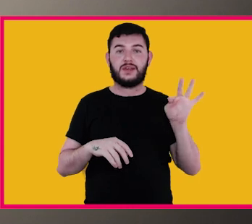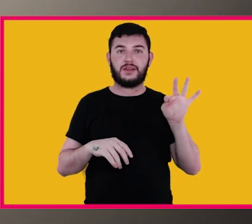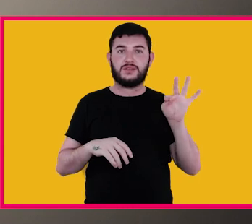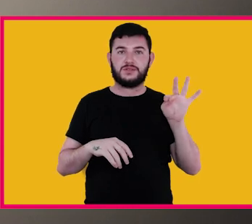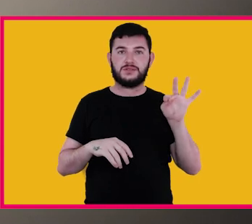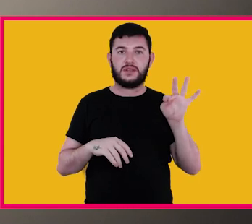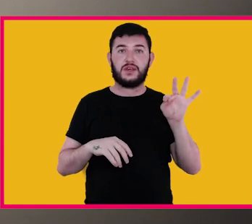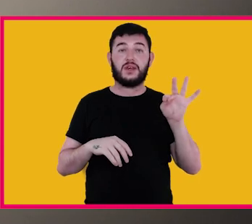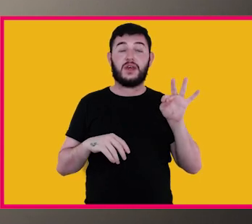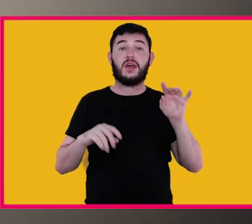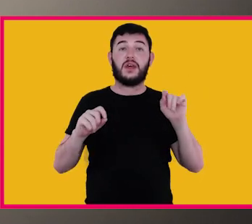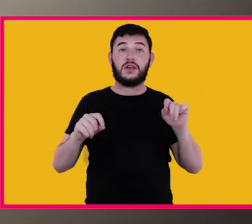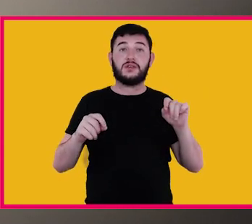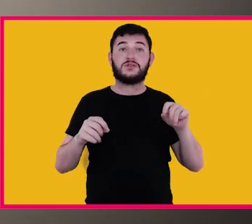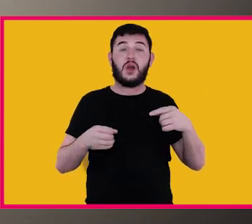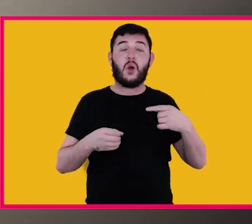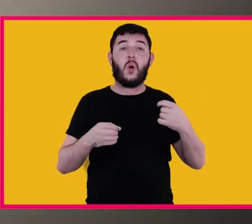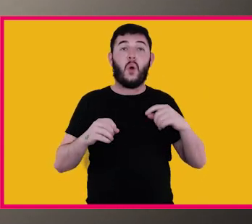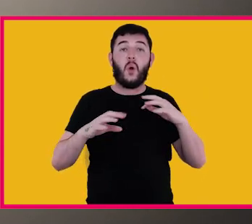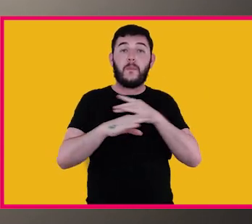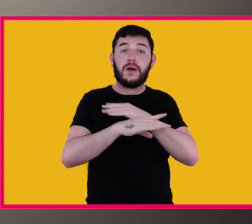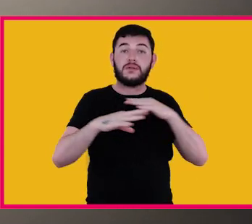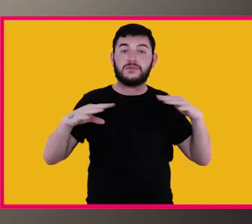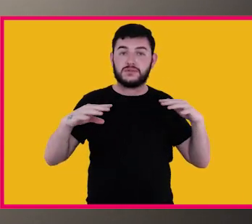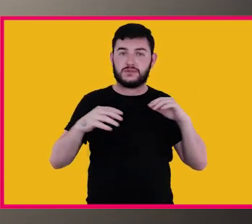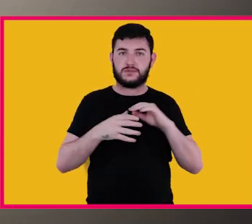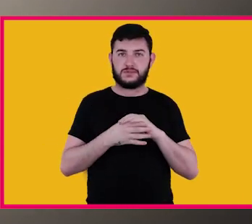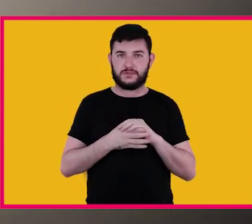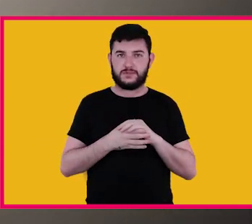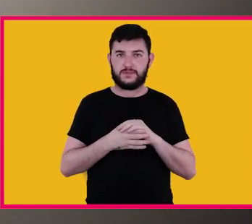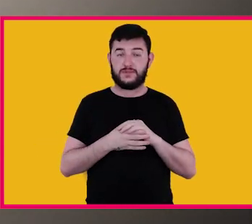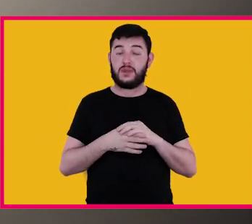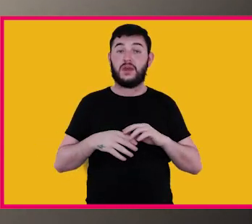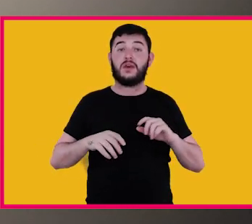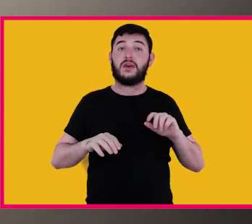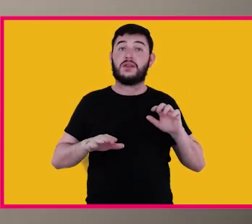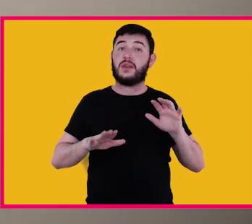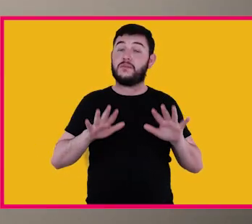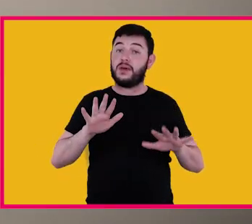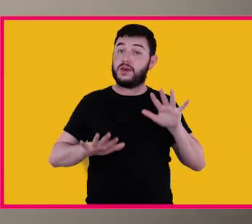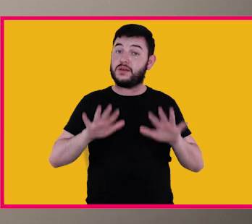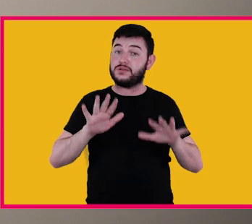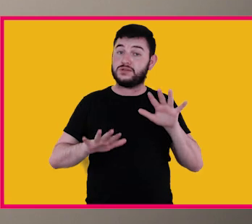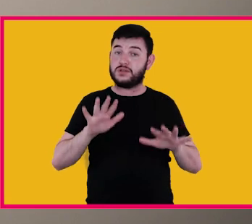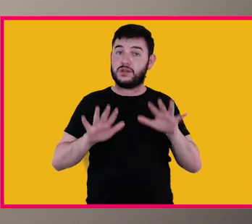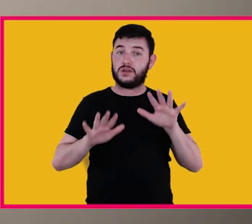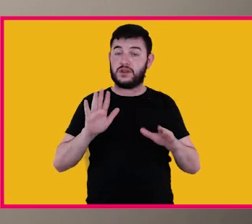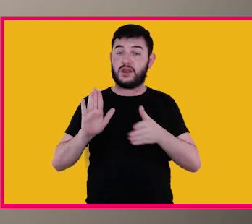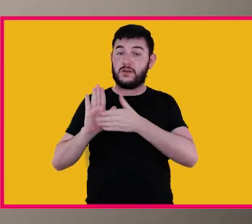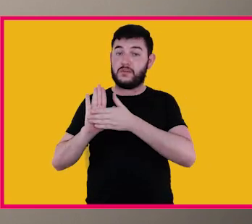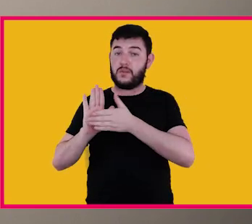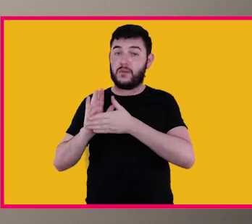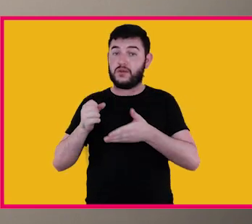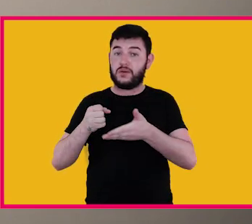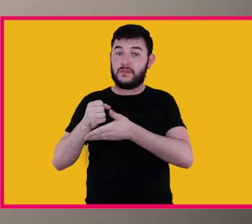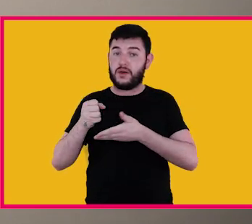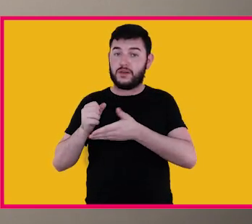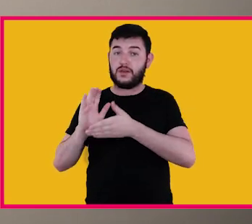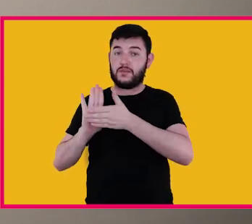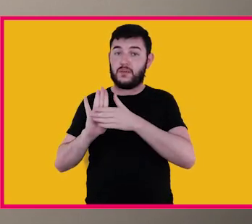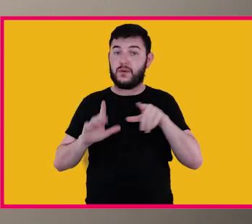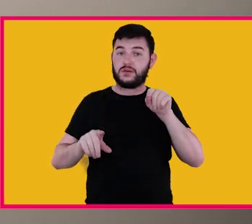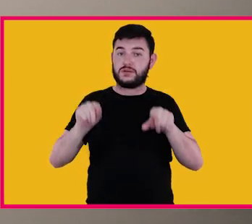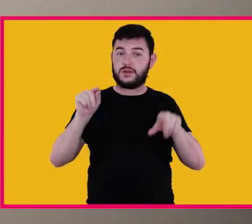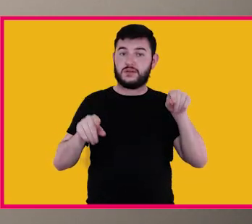Como não existe uma implantação padrão, e ela vai depender das escolhas dos módulos eletivos que já vimos, formamos uma base de módulos de referência para